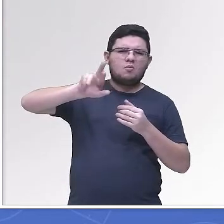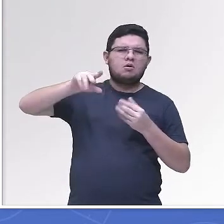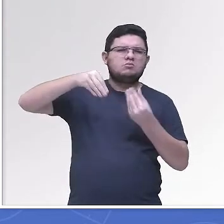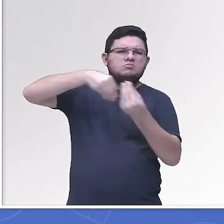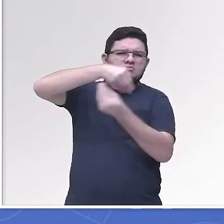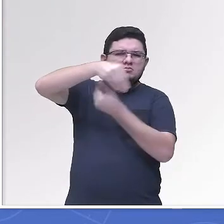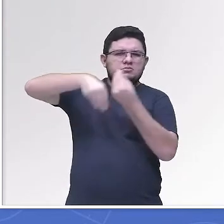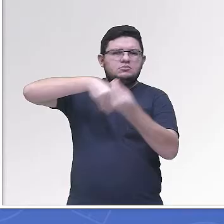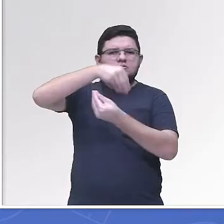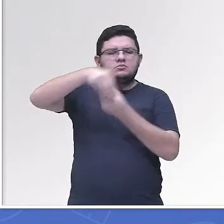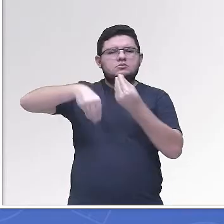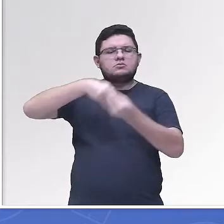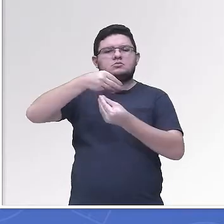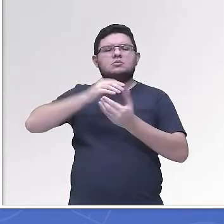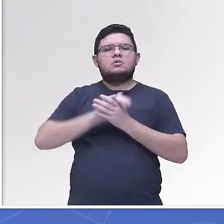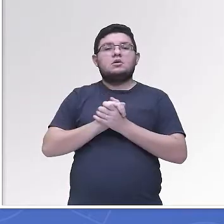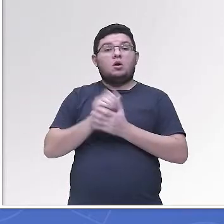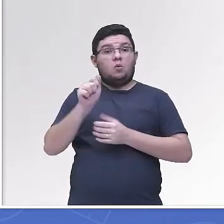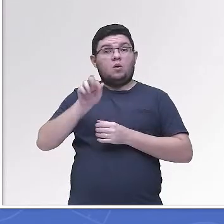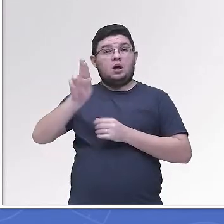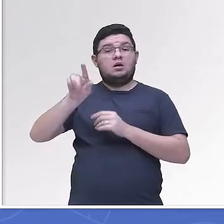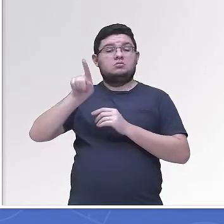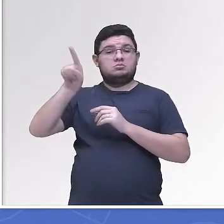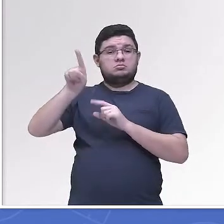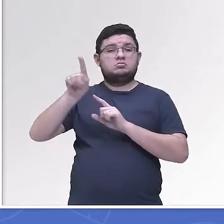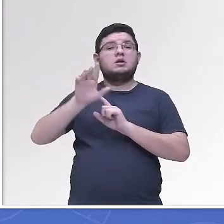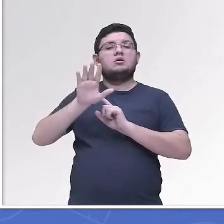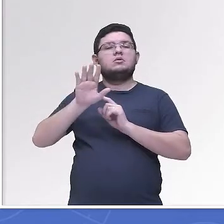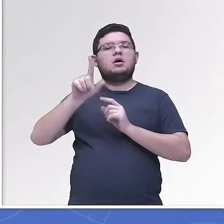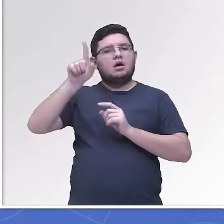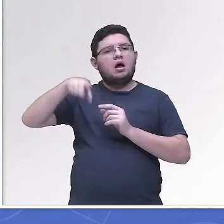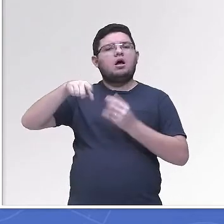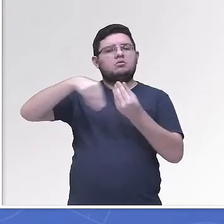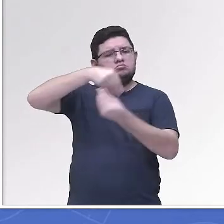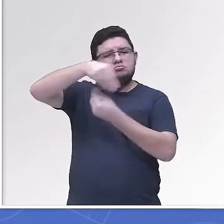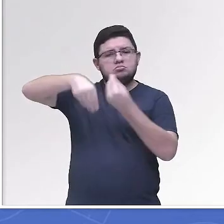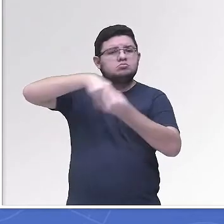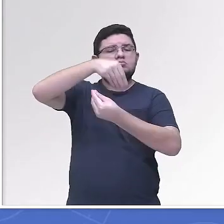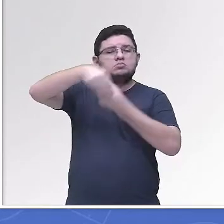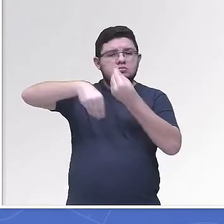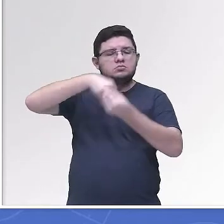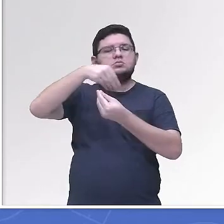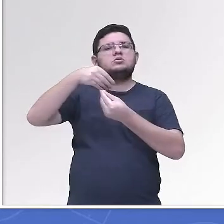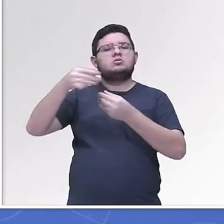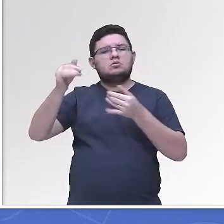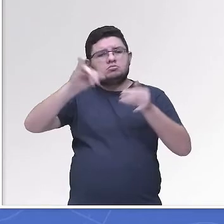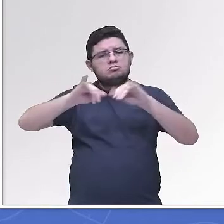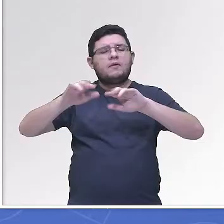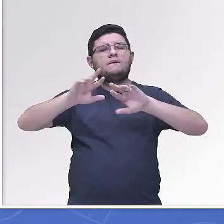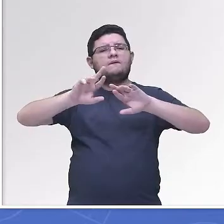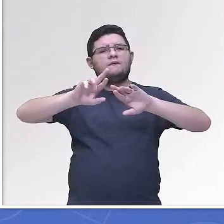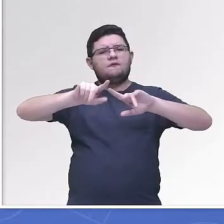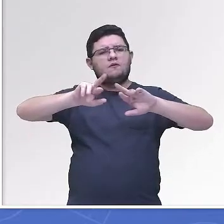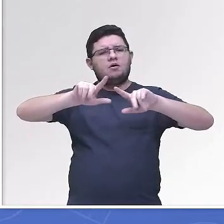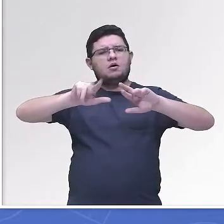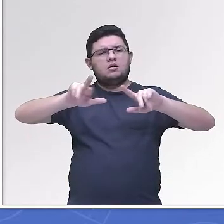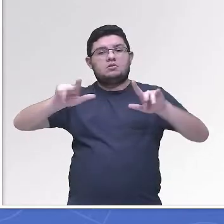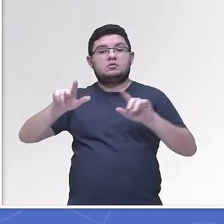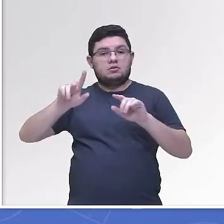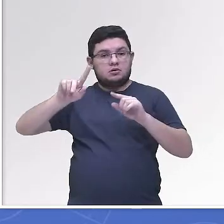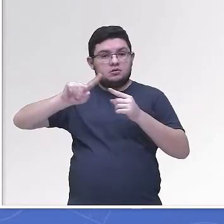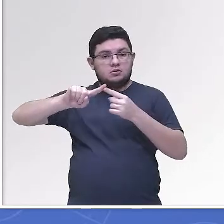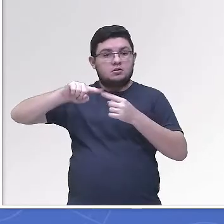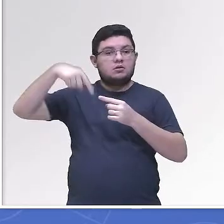Então, o ar ele representa uma mistura, que a gente vai compreender melhor na próxima